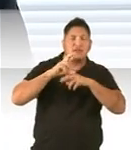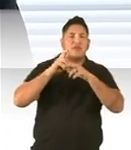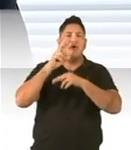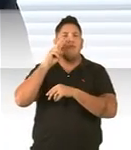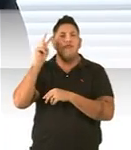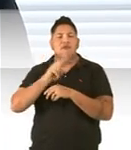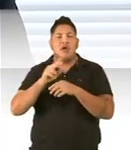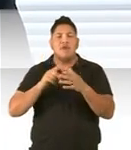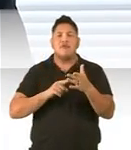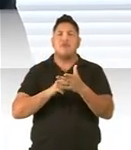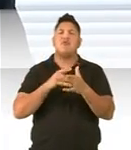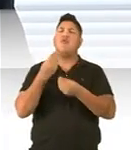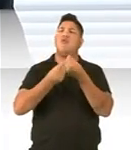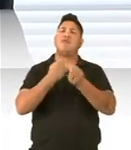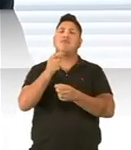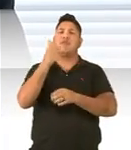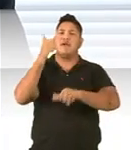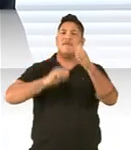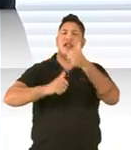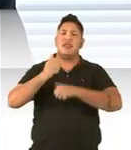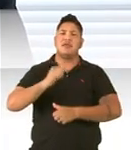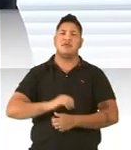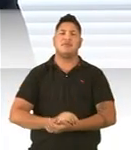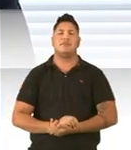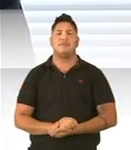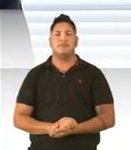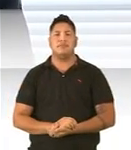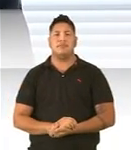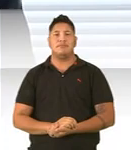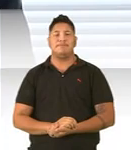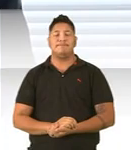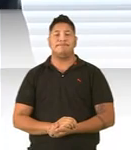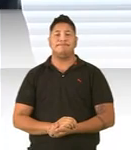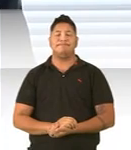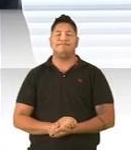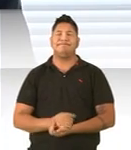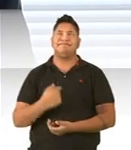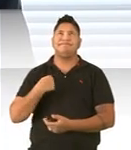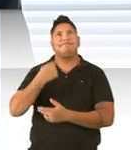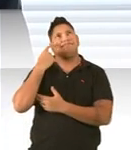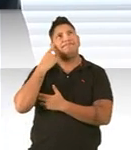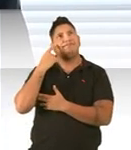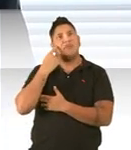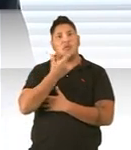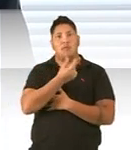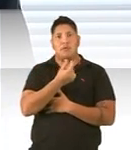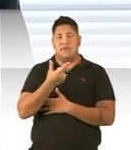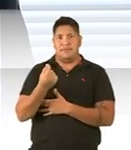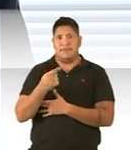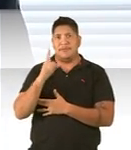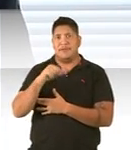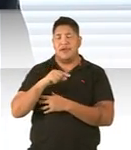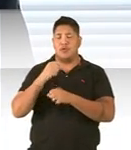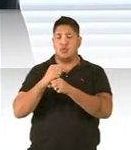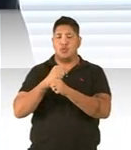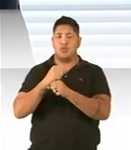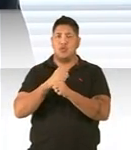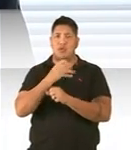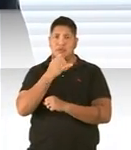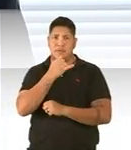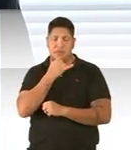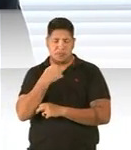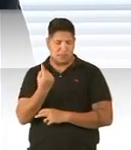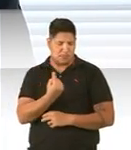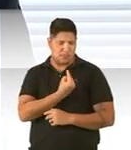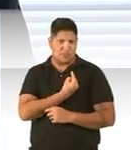denúncias. Como o senhor avalia essa atuação? Em que pese 2020 seja de fato um ano de muita tristeza para